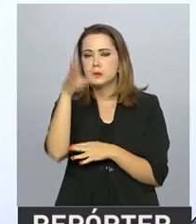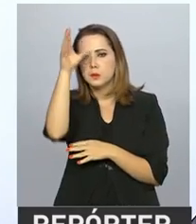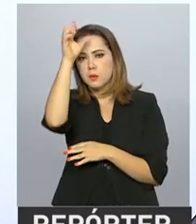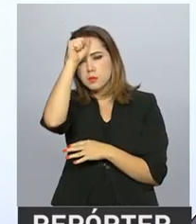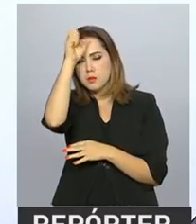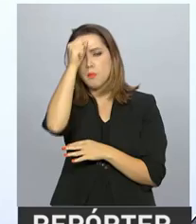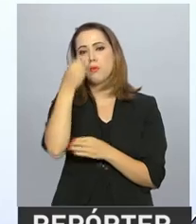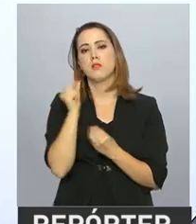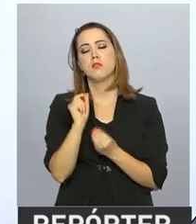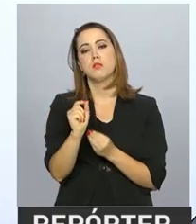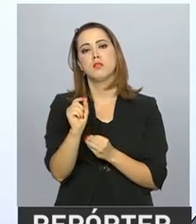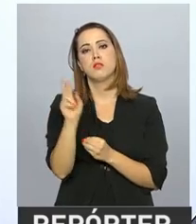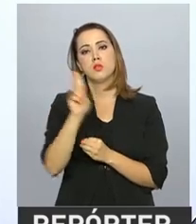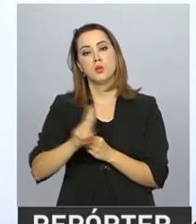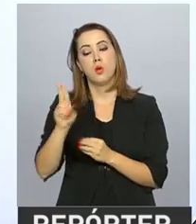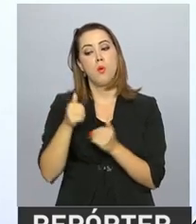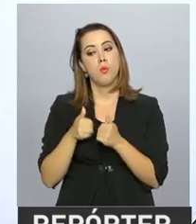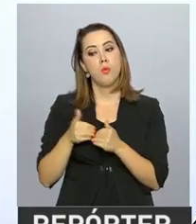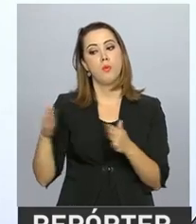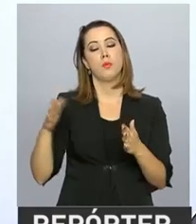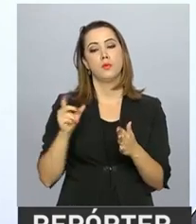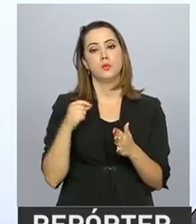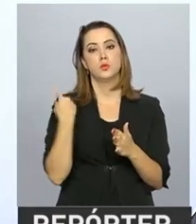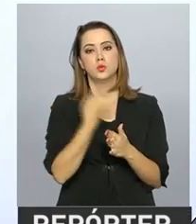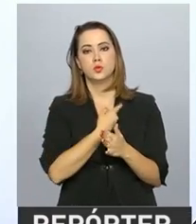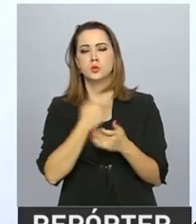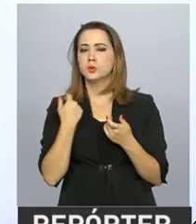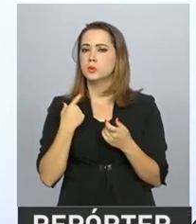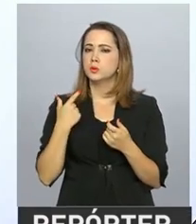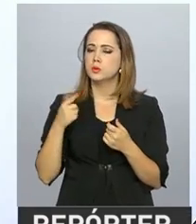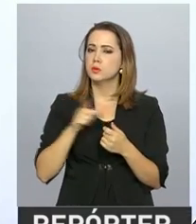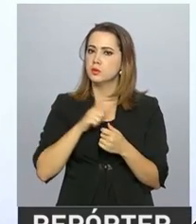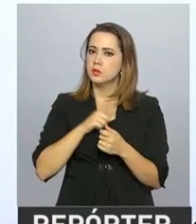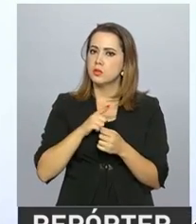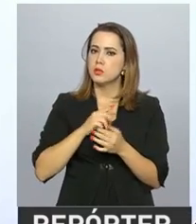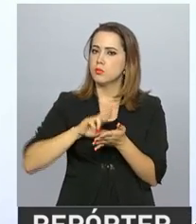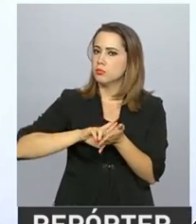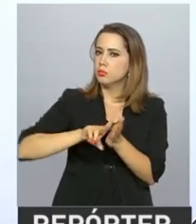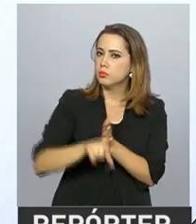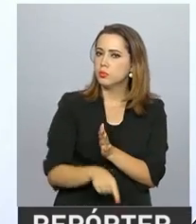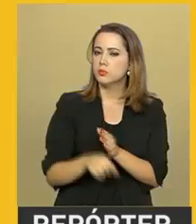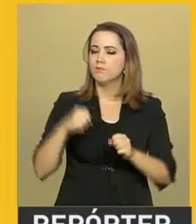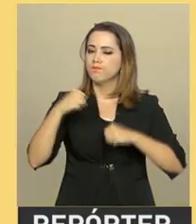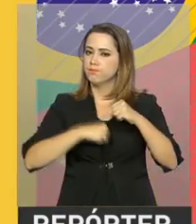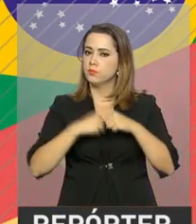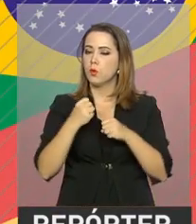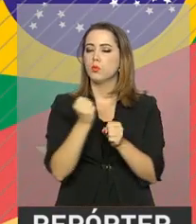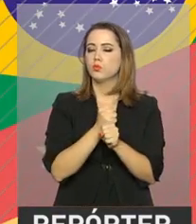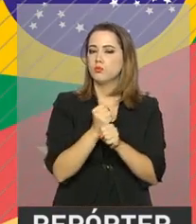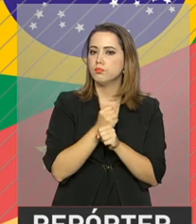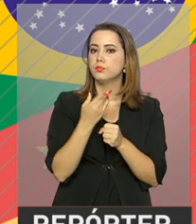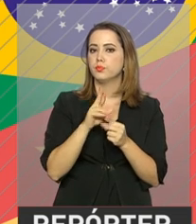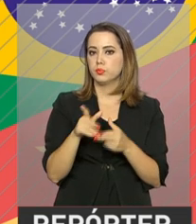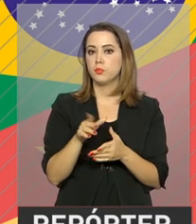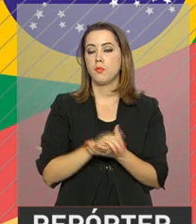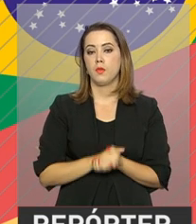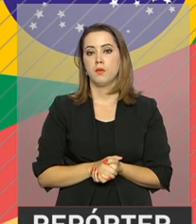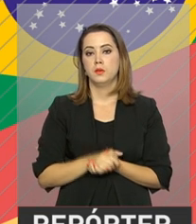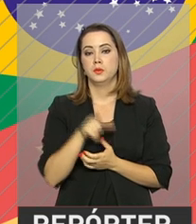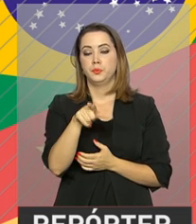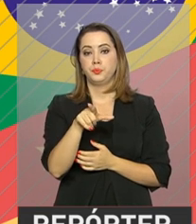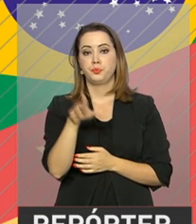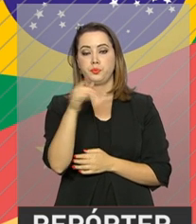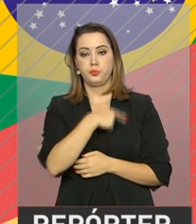utilizar e com amplitude porque nós temos demandas muito claras em diversos setores sobretudo na infraestrutura a China tem ampliado os